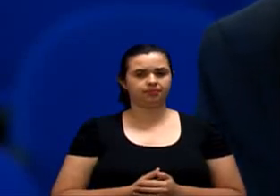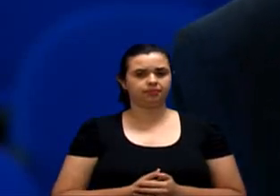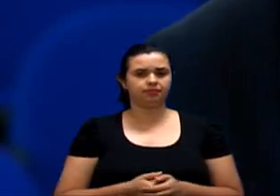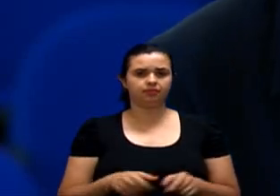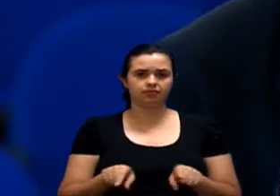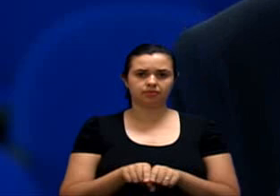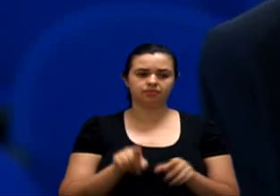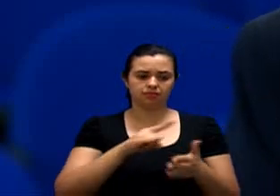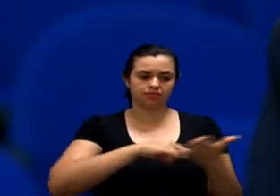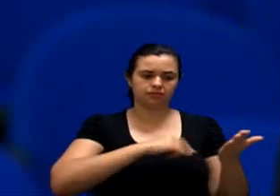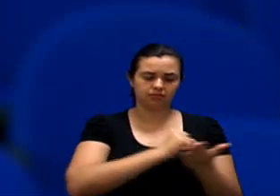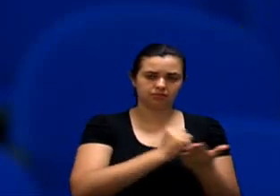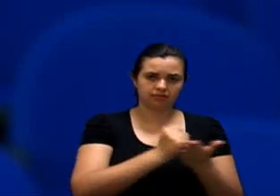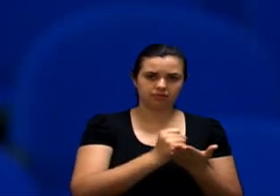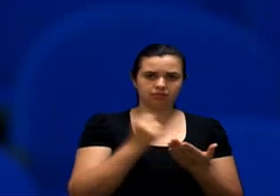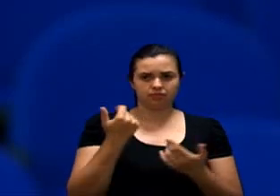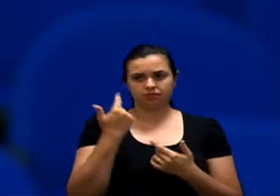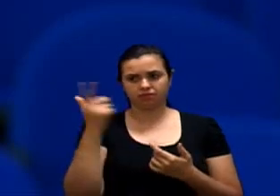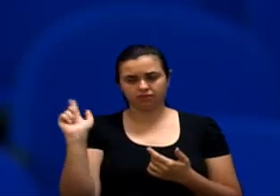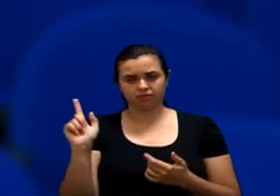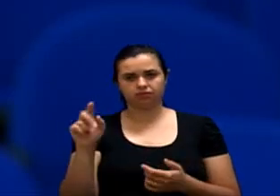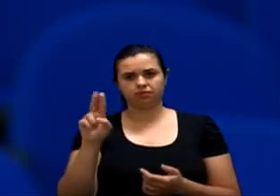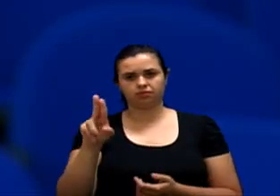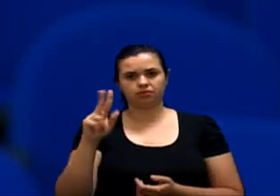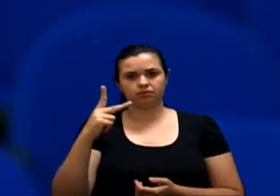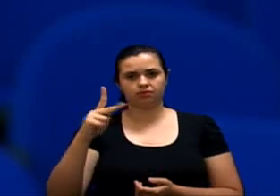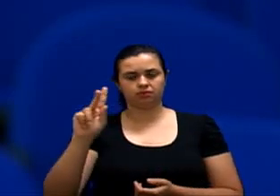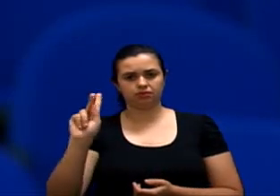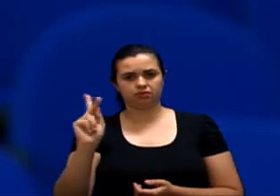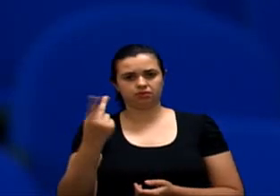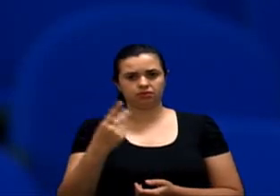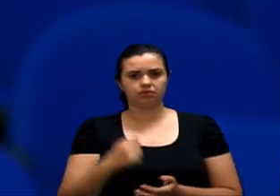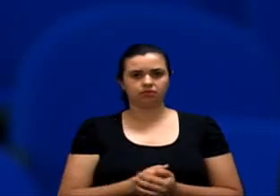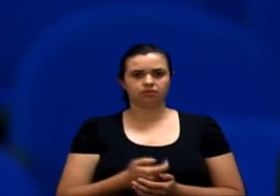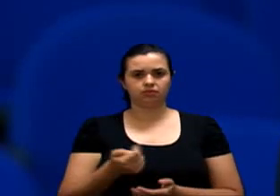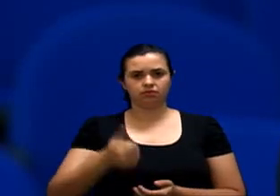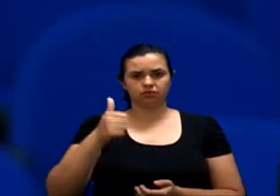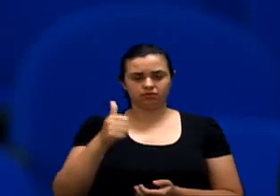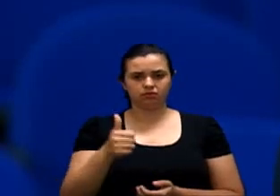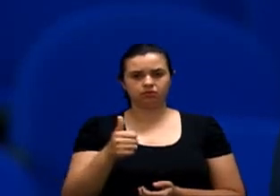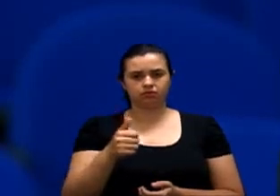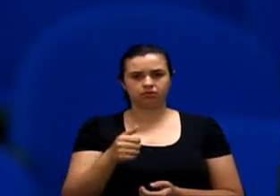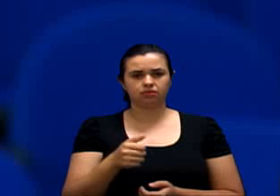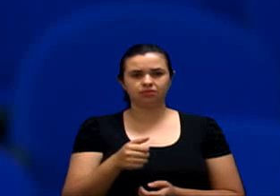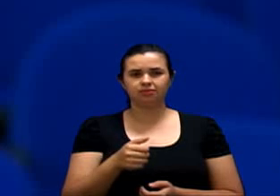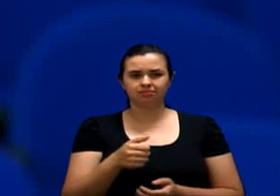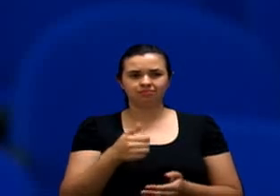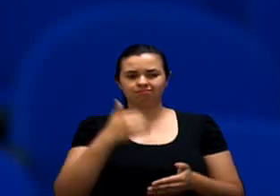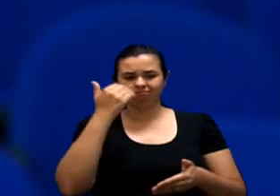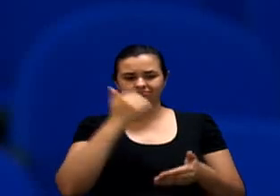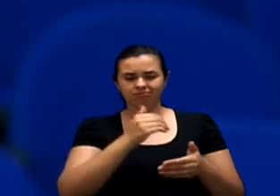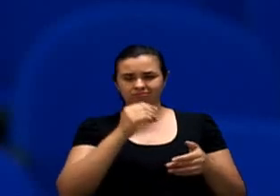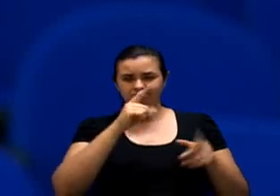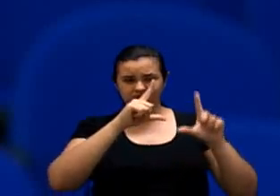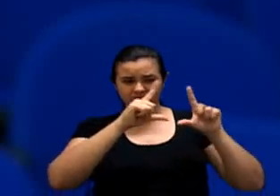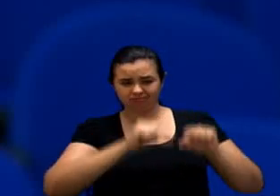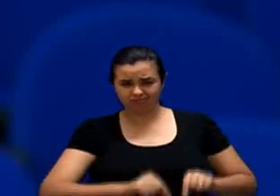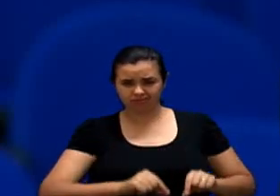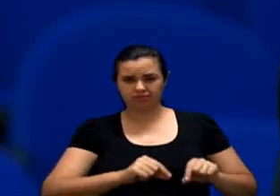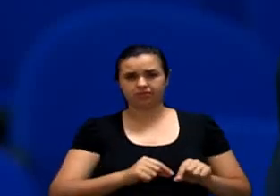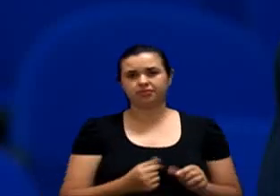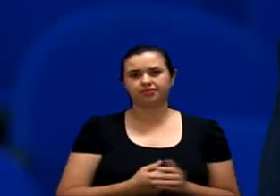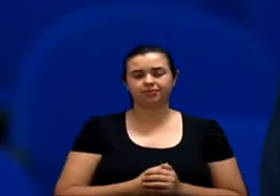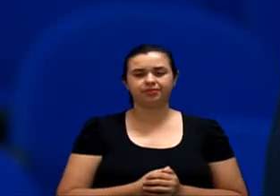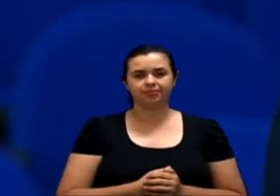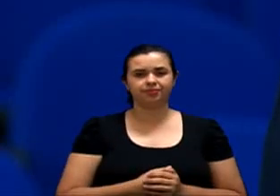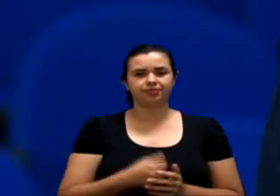aqui no Conselho das outras UPHs, elas diminuíram as casas de um terço dos profissionais, tinha tantos profissionais no contrato anterior, tem